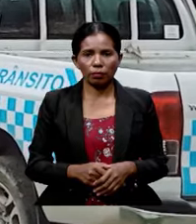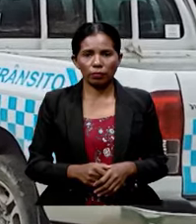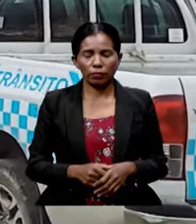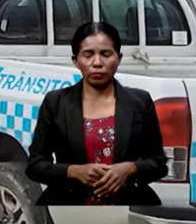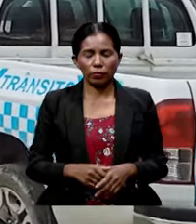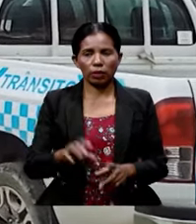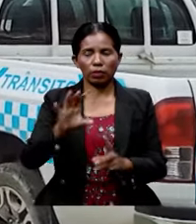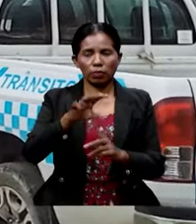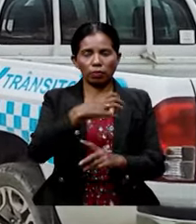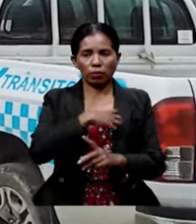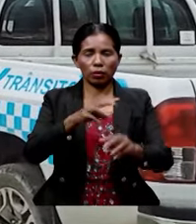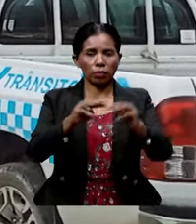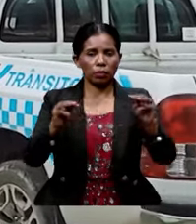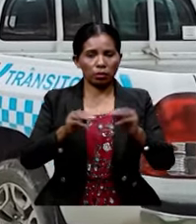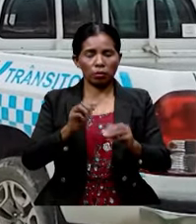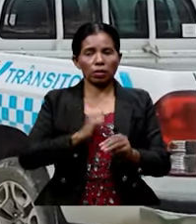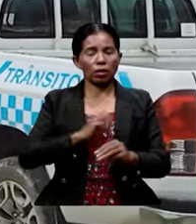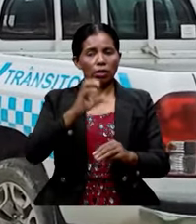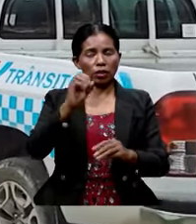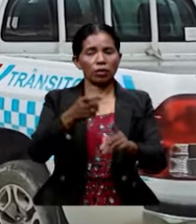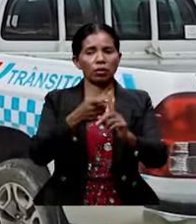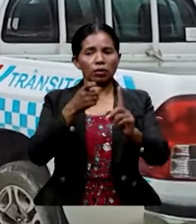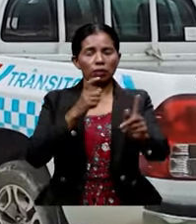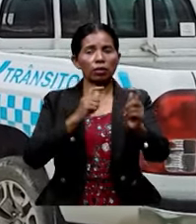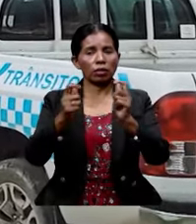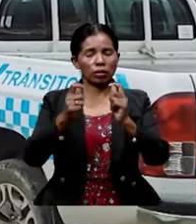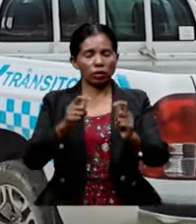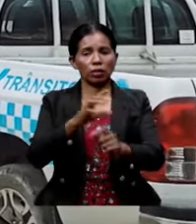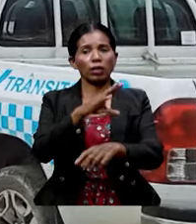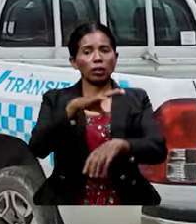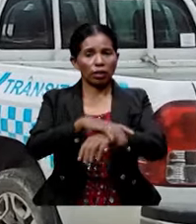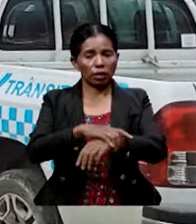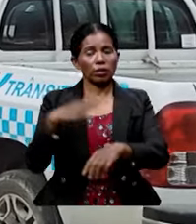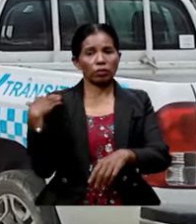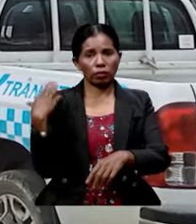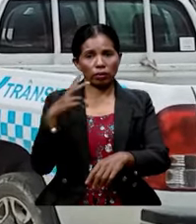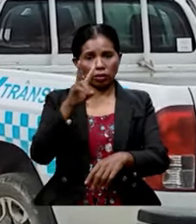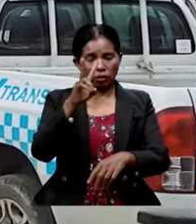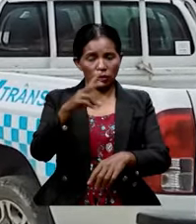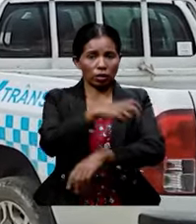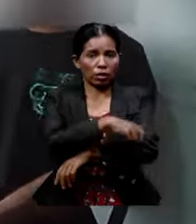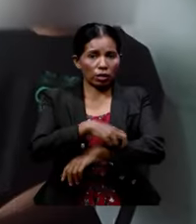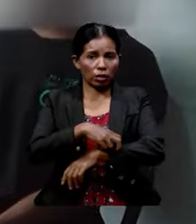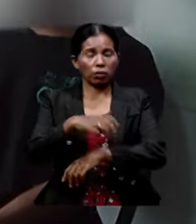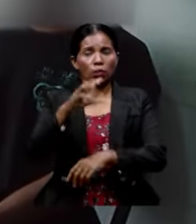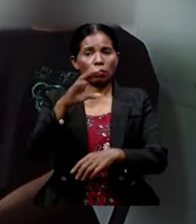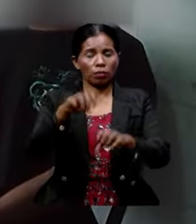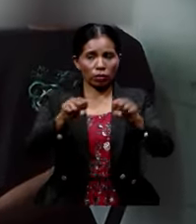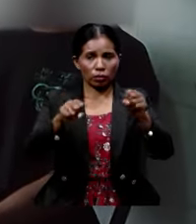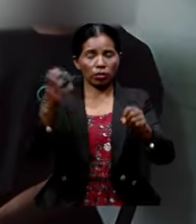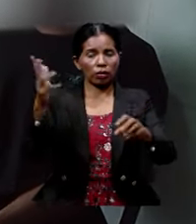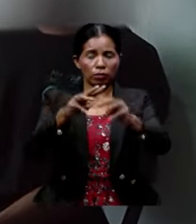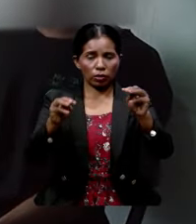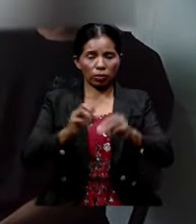Comando PNTL município Ainaro, de Rússia, sessão trânsito quarta, né, captura jovem em rua, nebenau com motor e a município Cova Lima, e